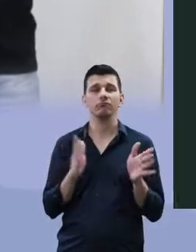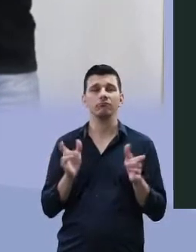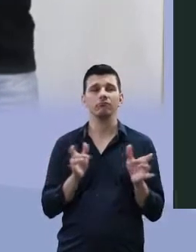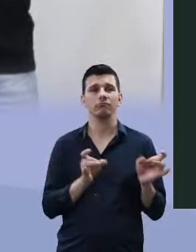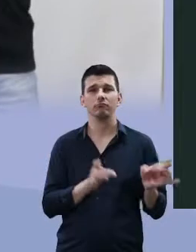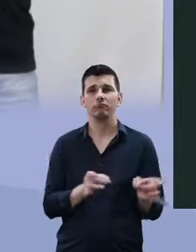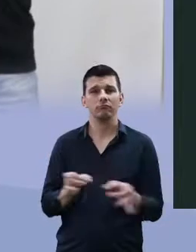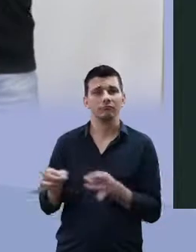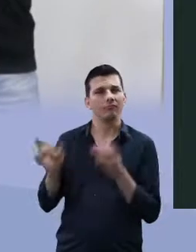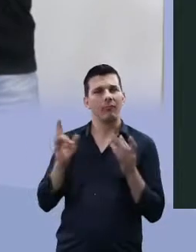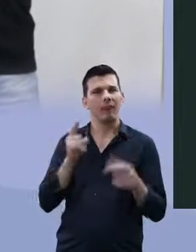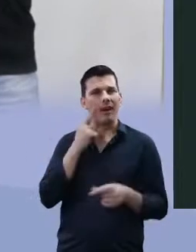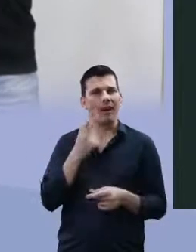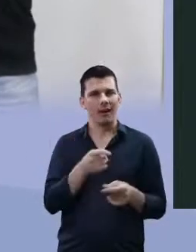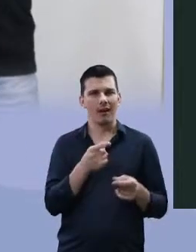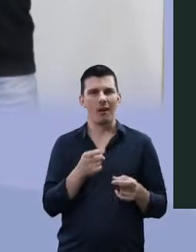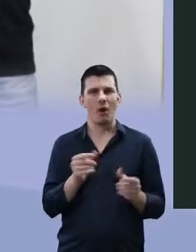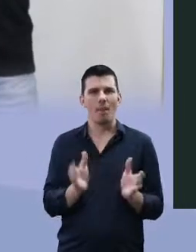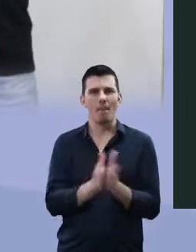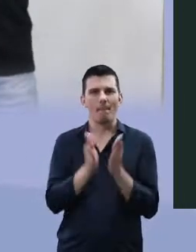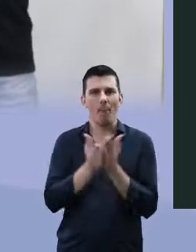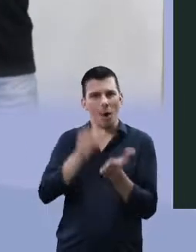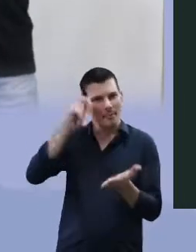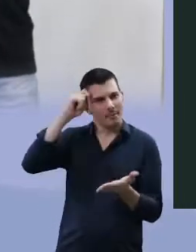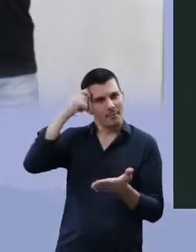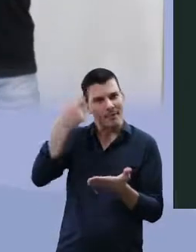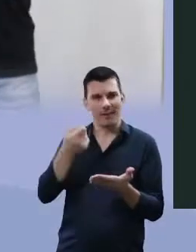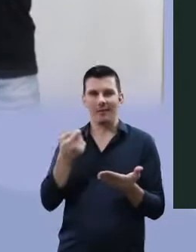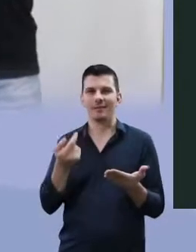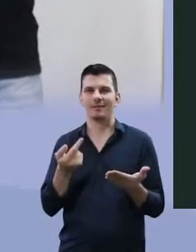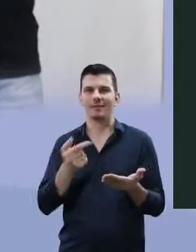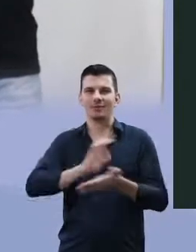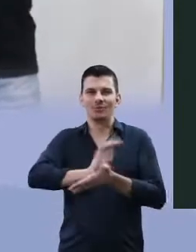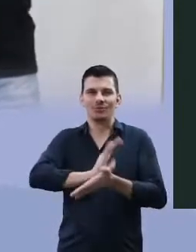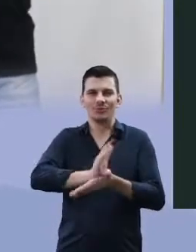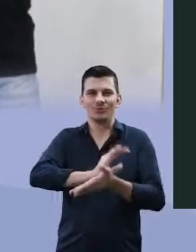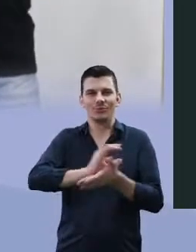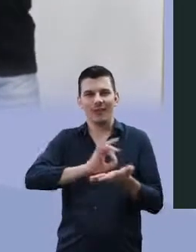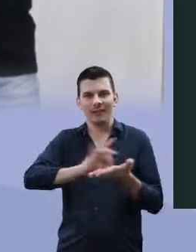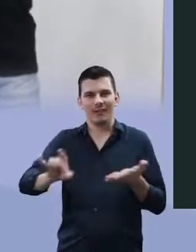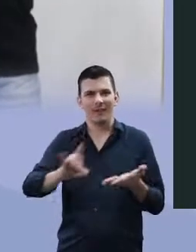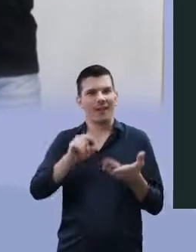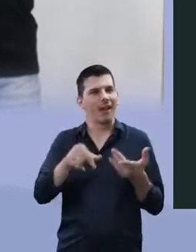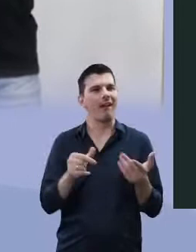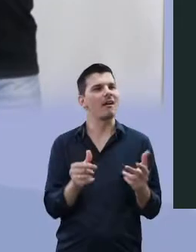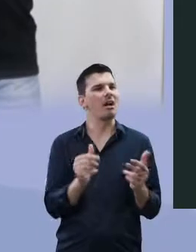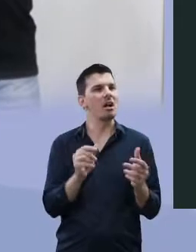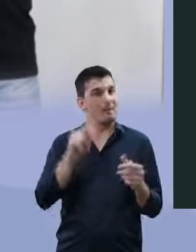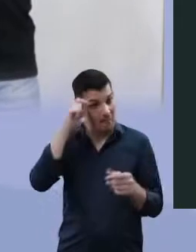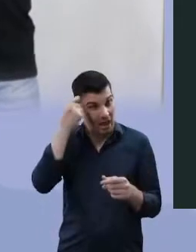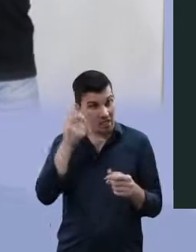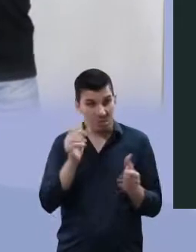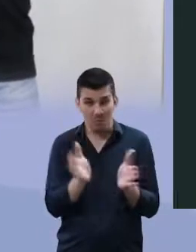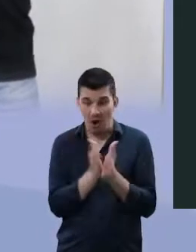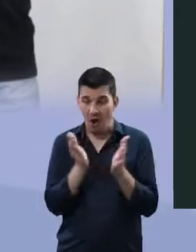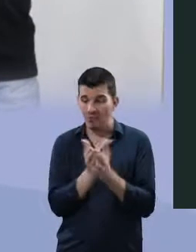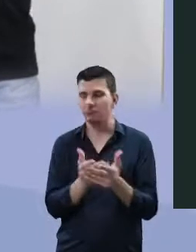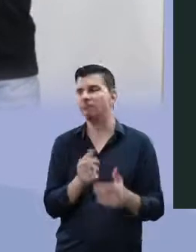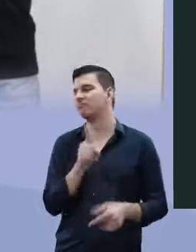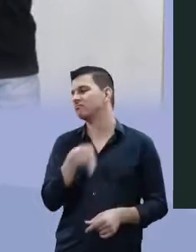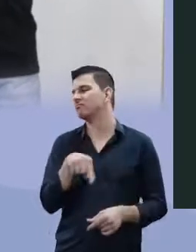sinônimos. Sociedade racista. Preso. Lembra que eu falei da quantidade, né, do elevado